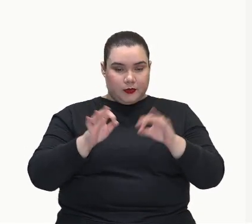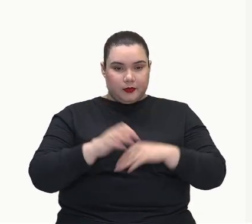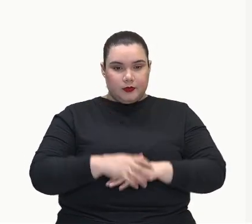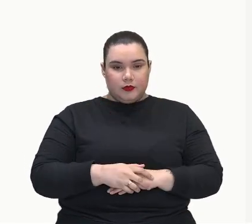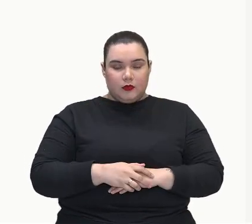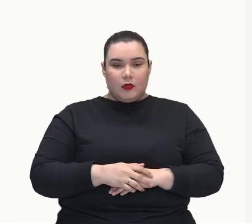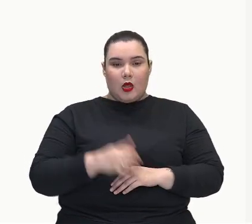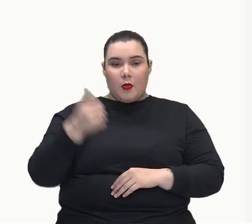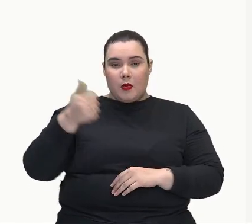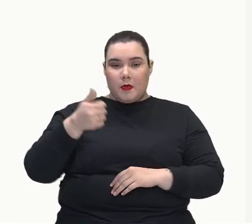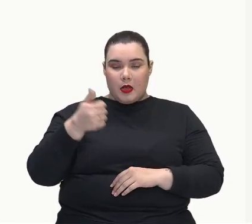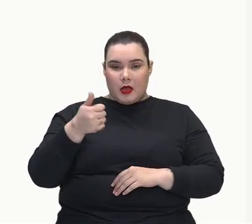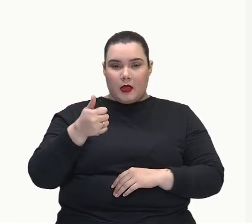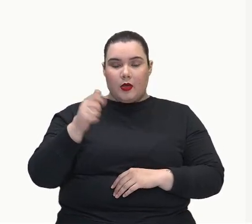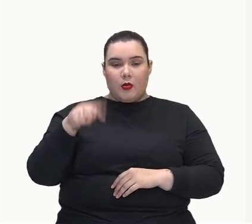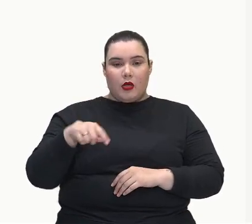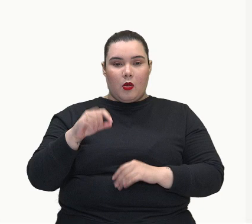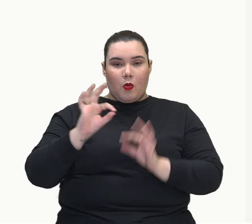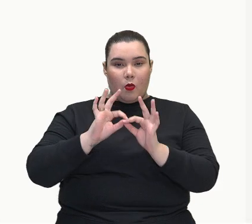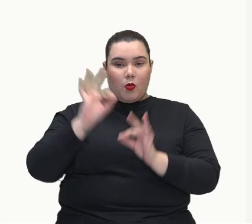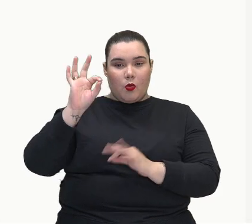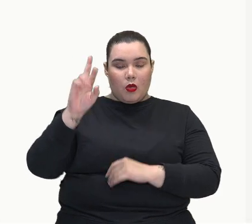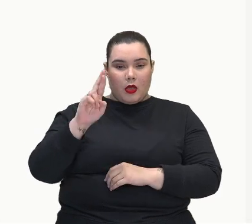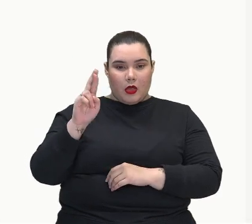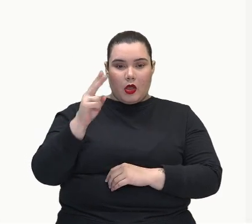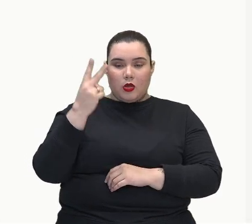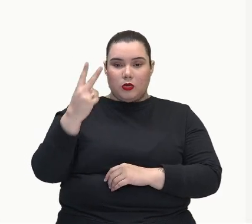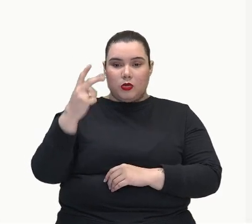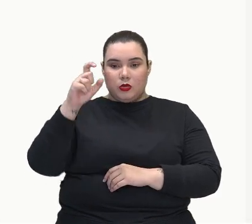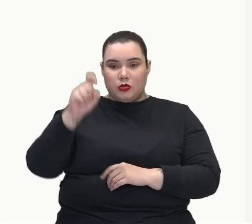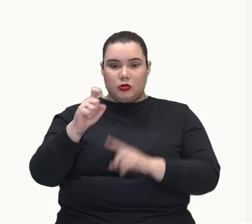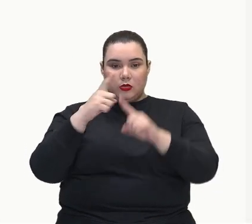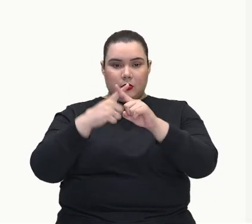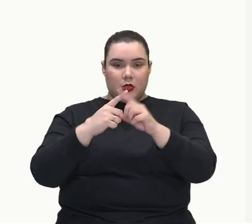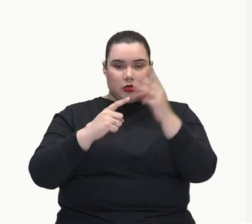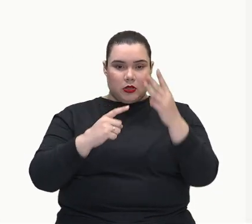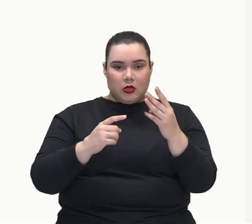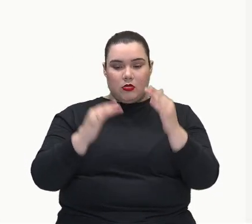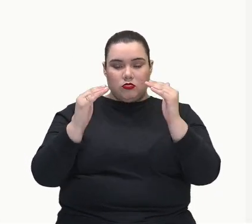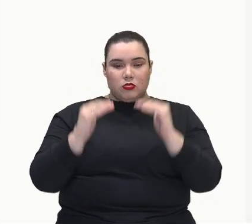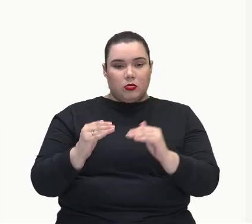3, e o segundo segmento é 5x menos 1.